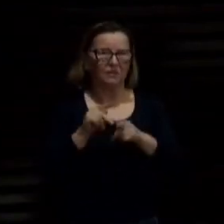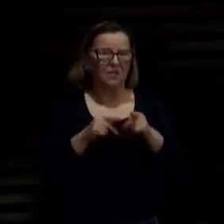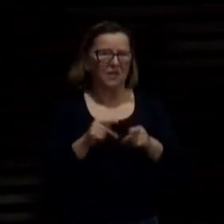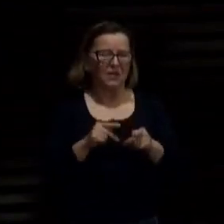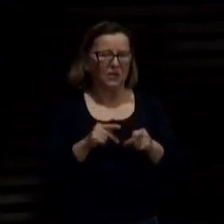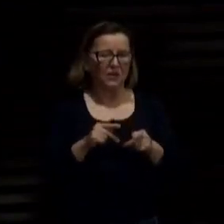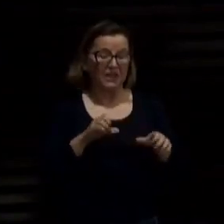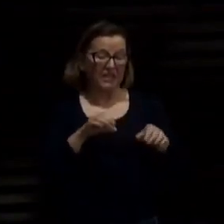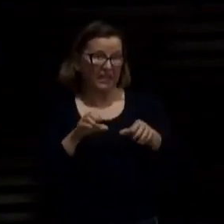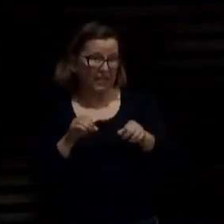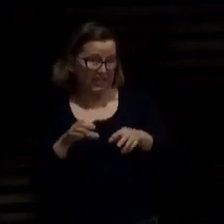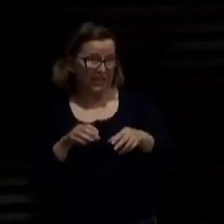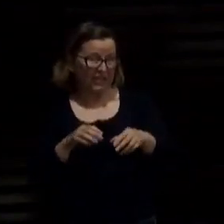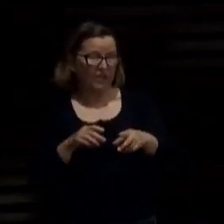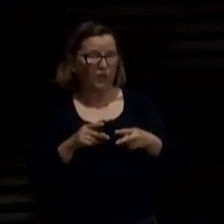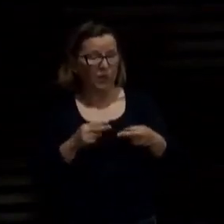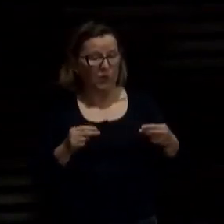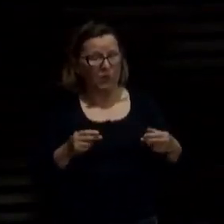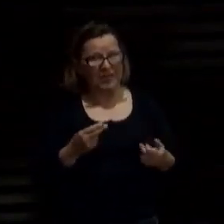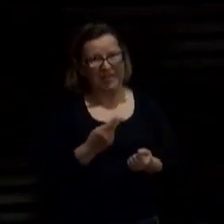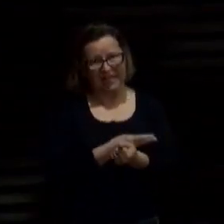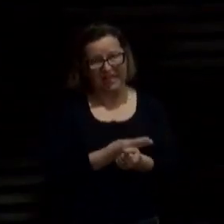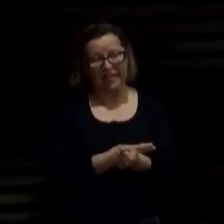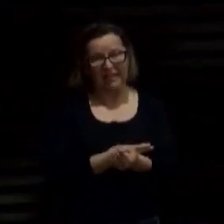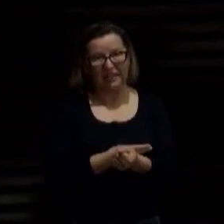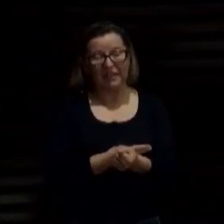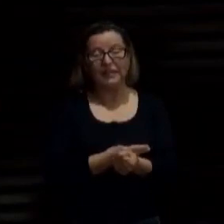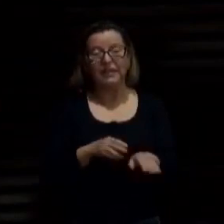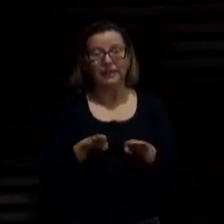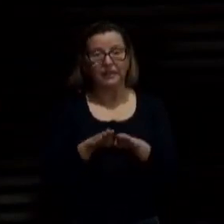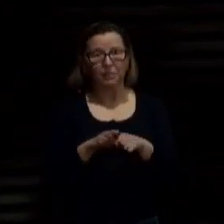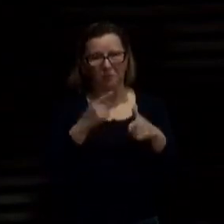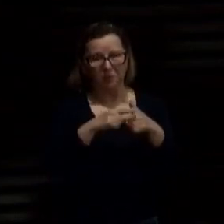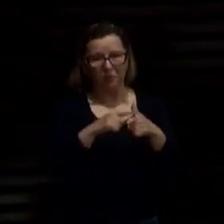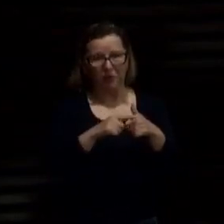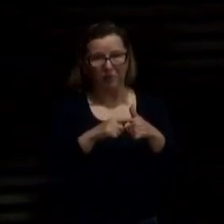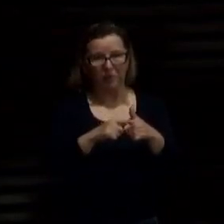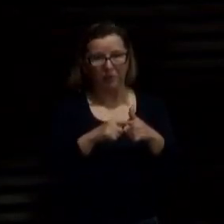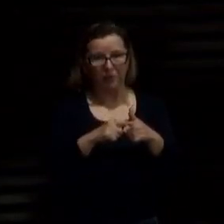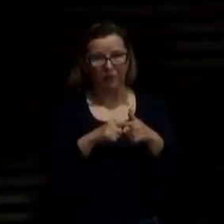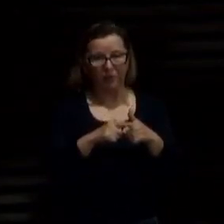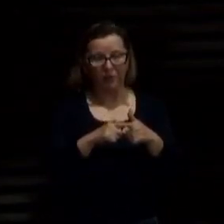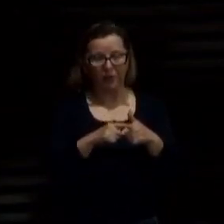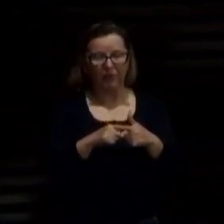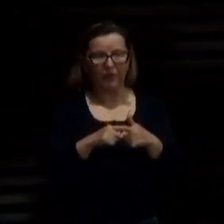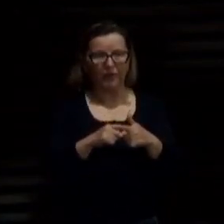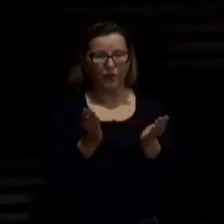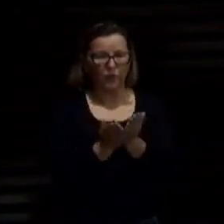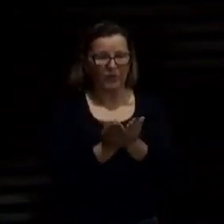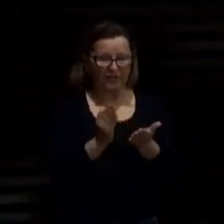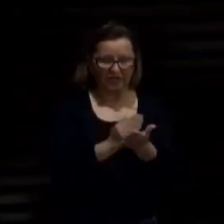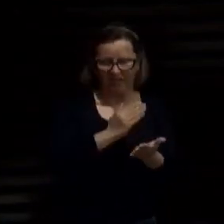doutrina errada. E tinha um outro problema dentro da igreja muito sério, que a igreja estava dividida em partidos,